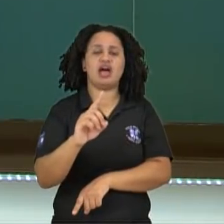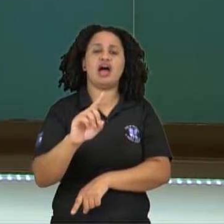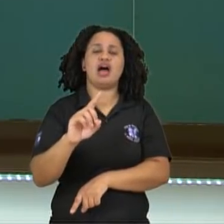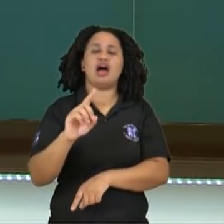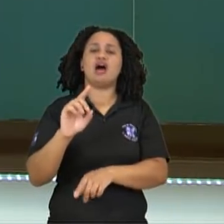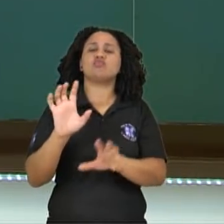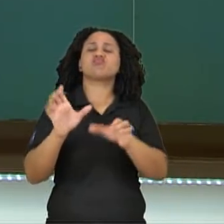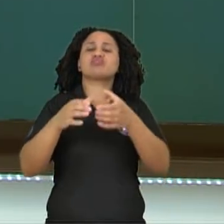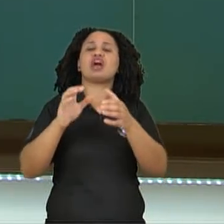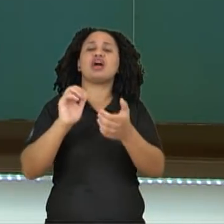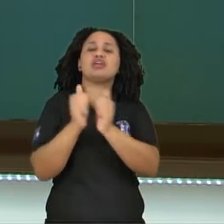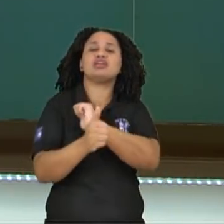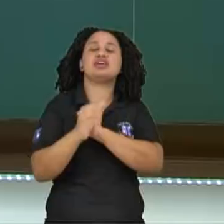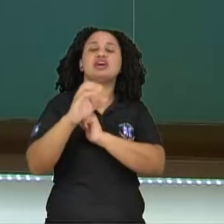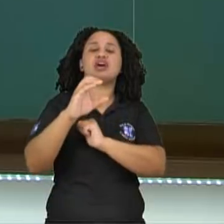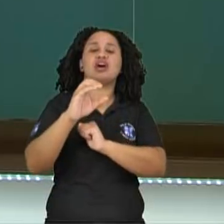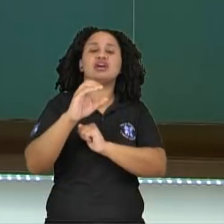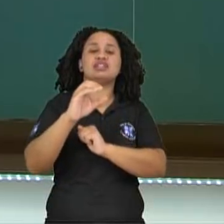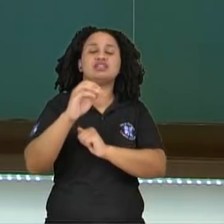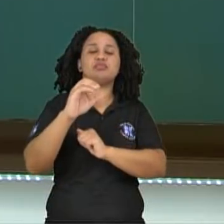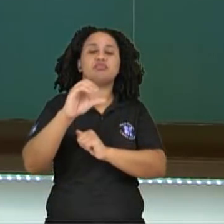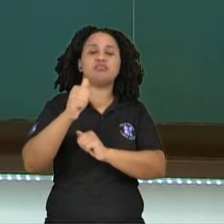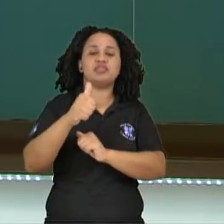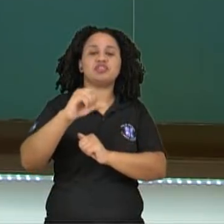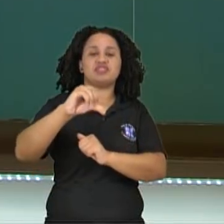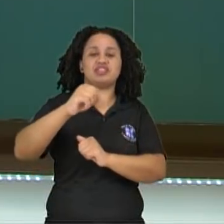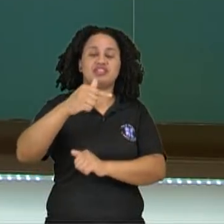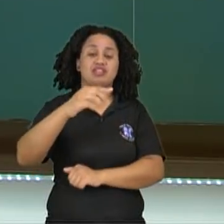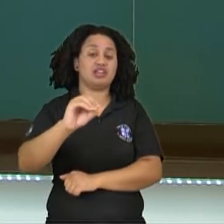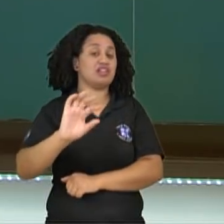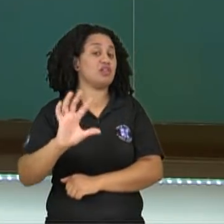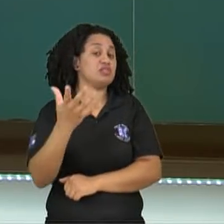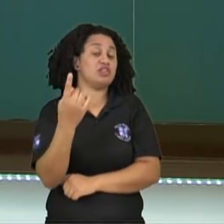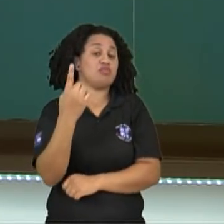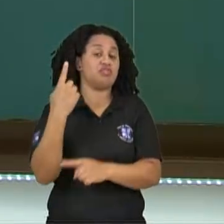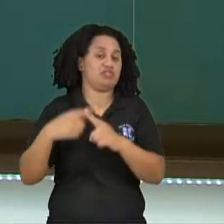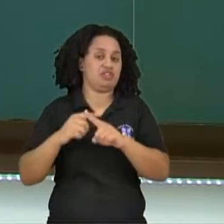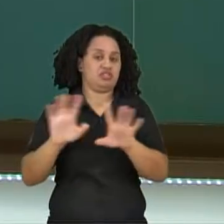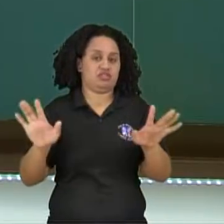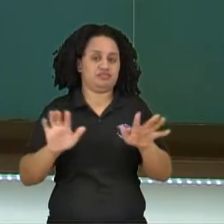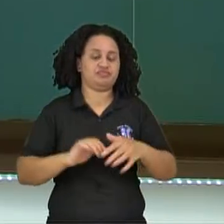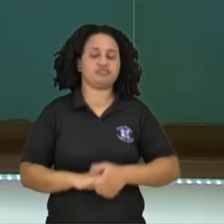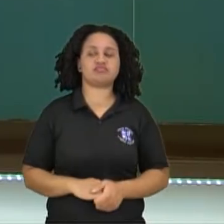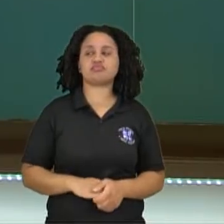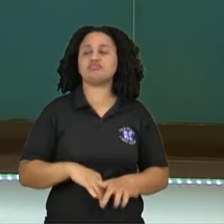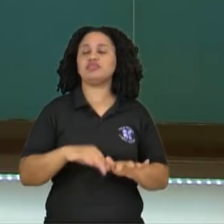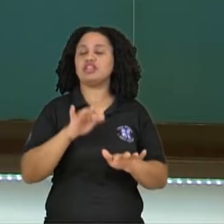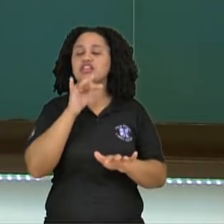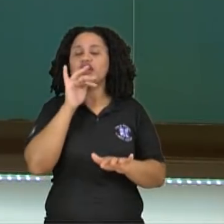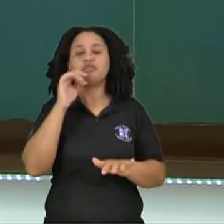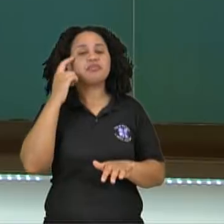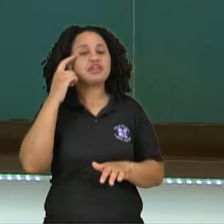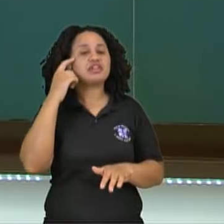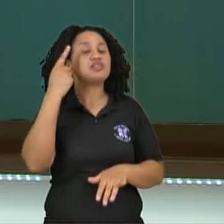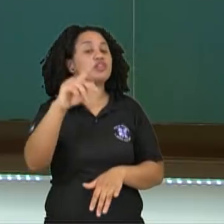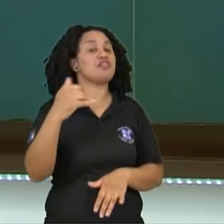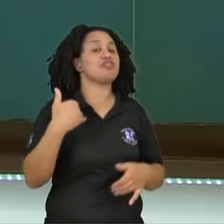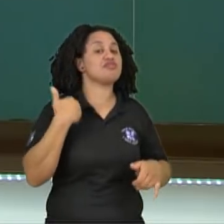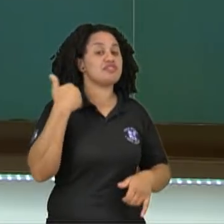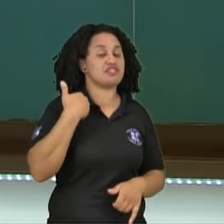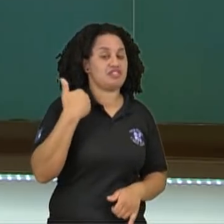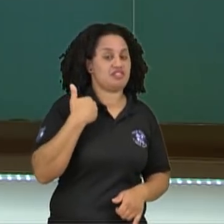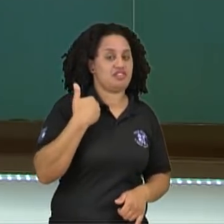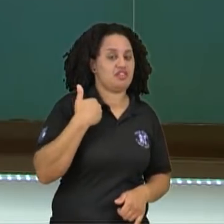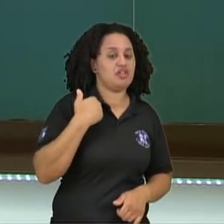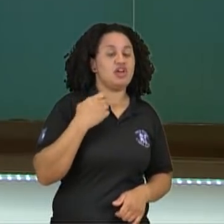meu aniversário. Nós temos um aniversário apenas que vocês fizeram de 10 anos de idade. Aquele é o passado, o